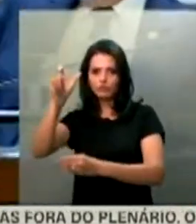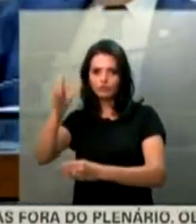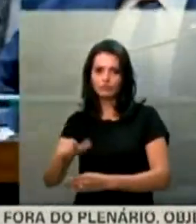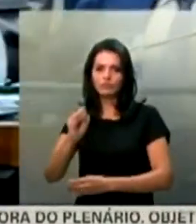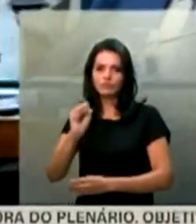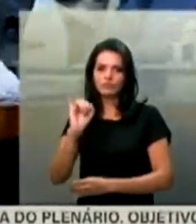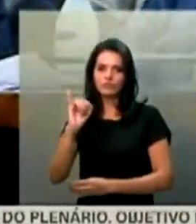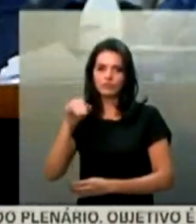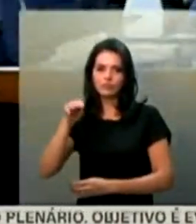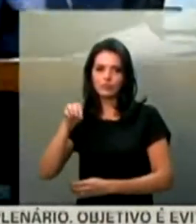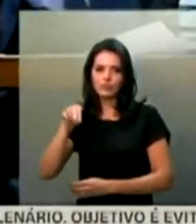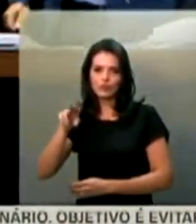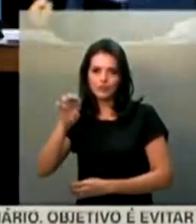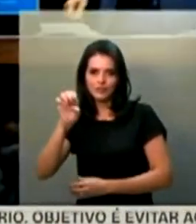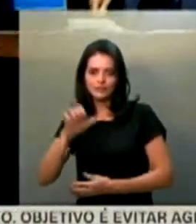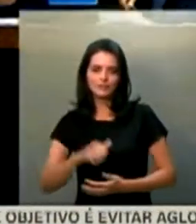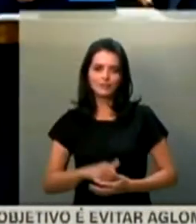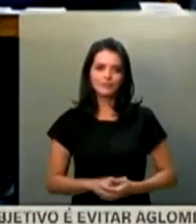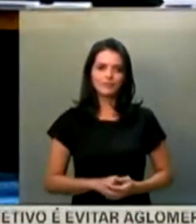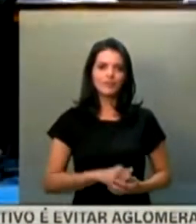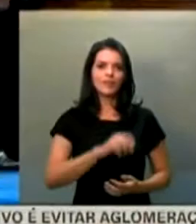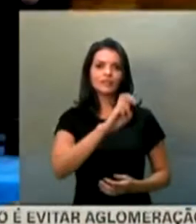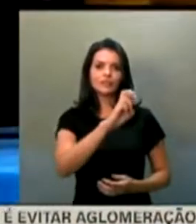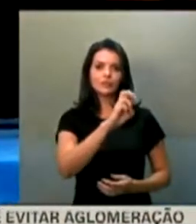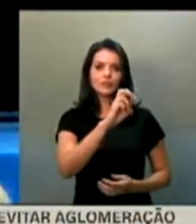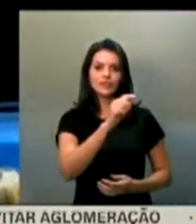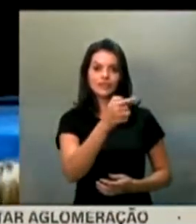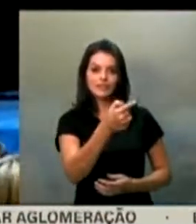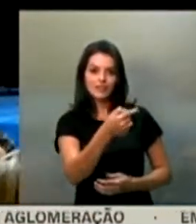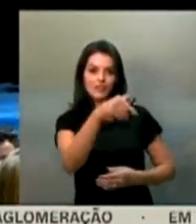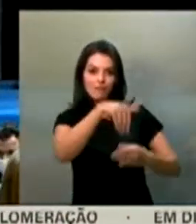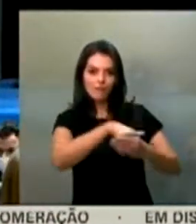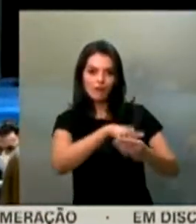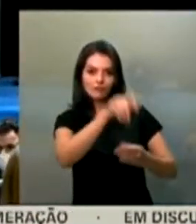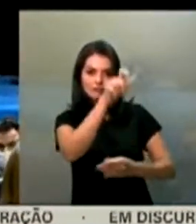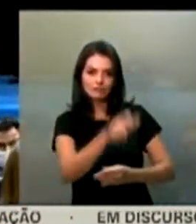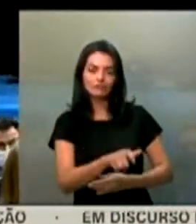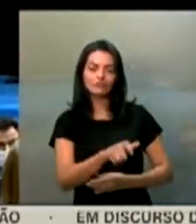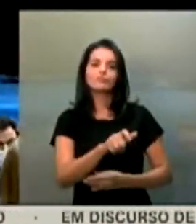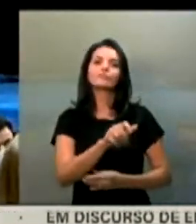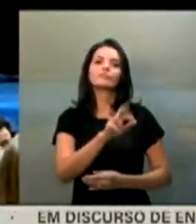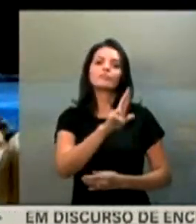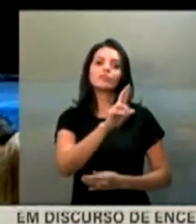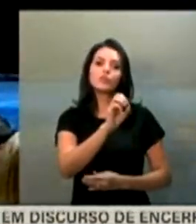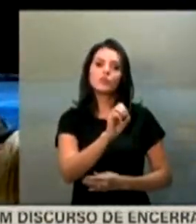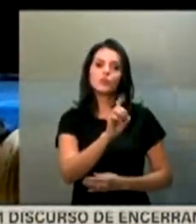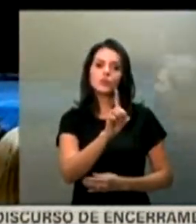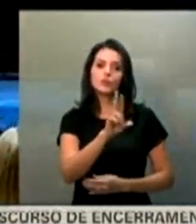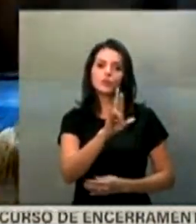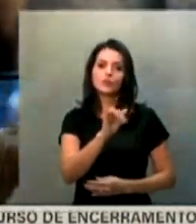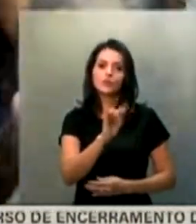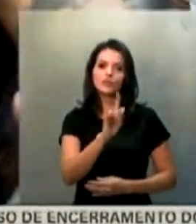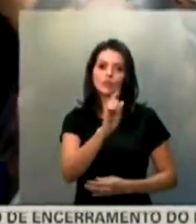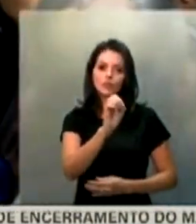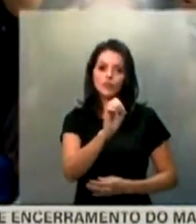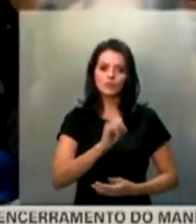Simone Tebet e 57 votos para o senador Rodrigo Pacheco.